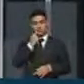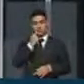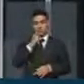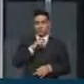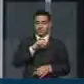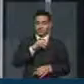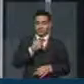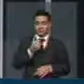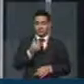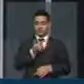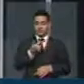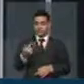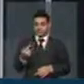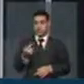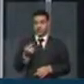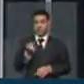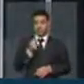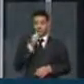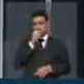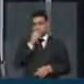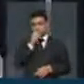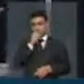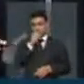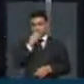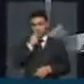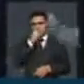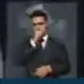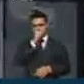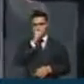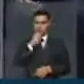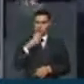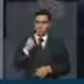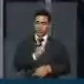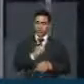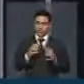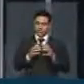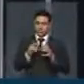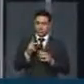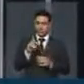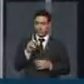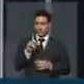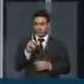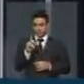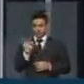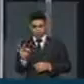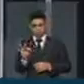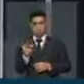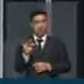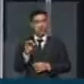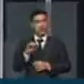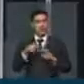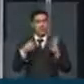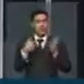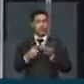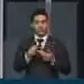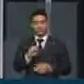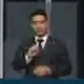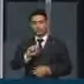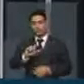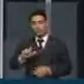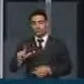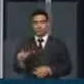sábado nós do PDT reunimos no sul do nosso estado no sul do Maranhão lá em balsas fizemos a nossa convenção